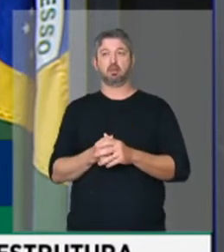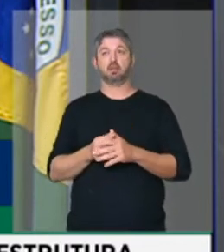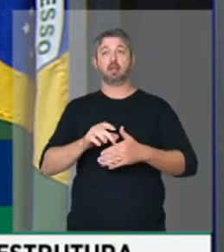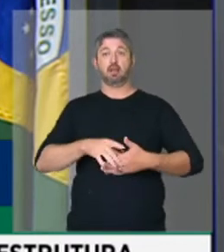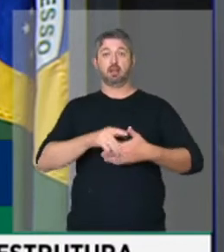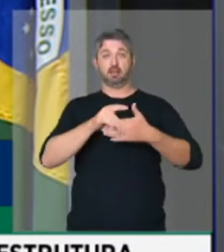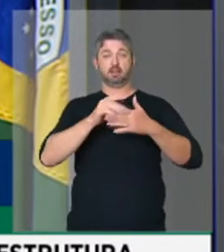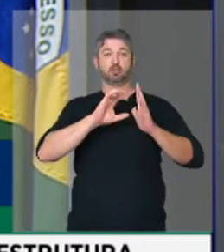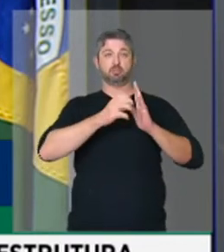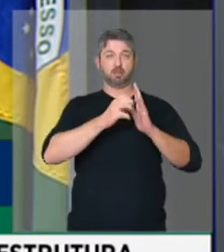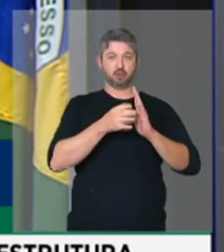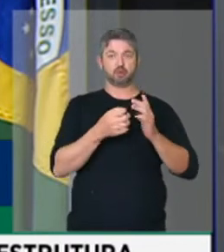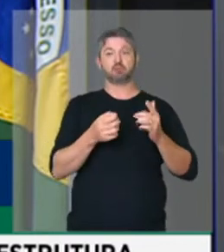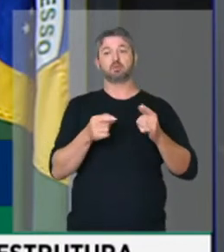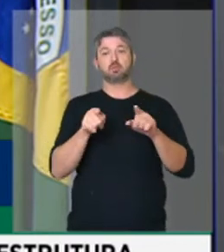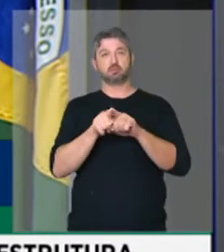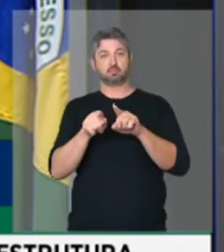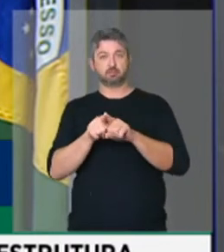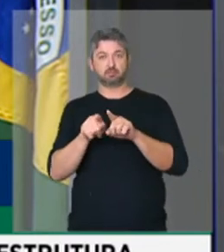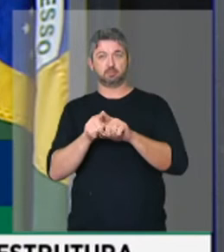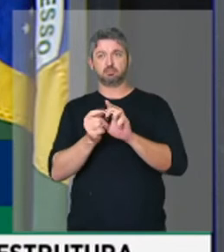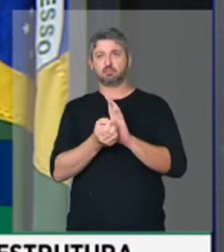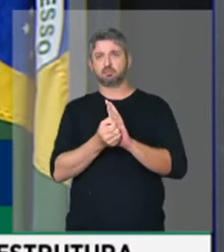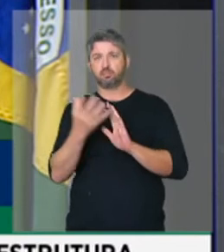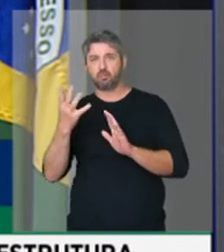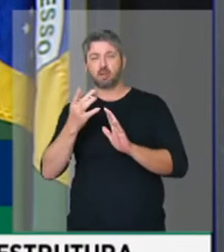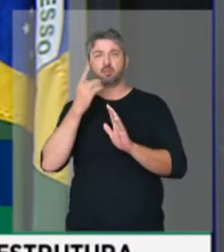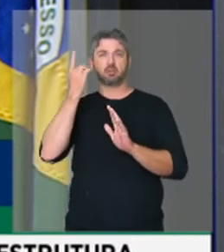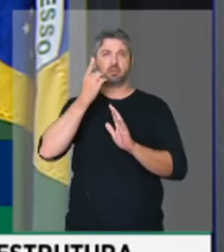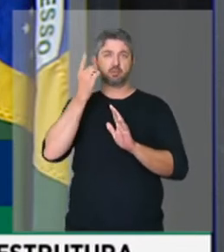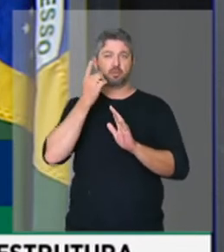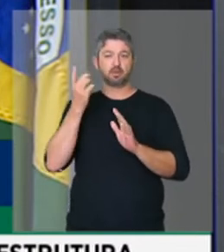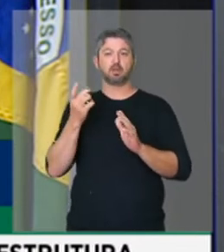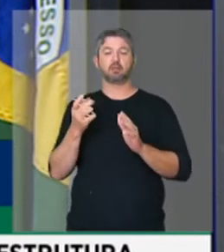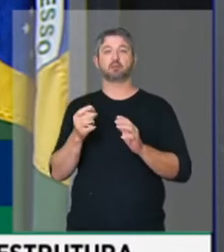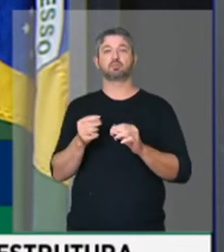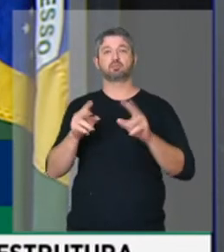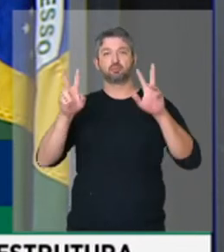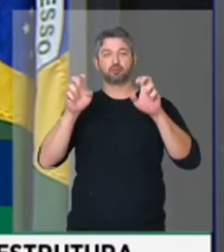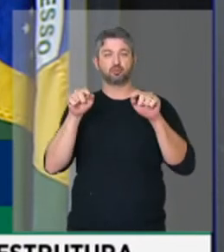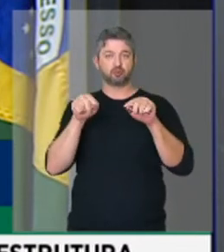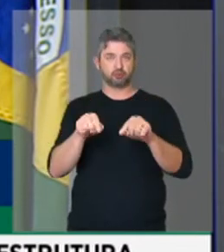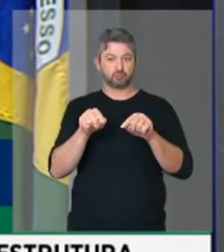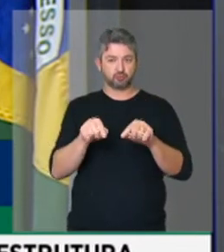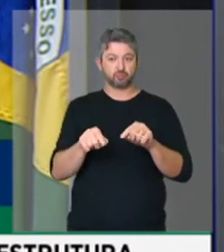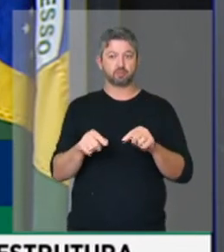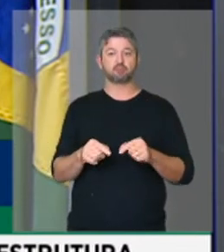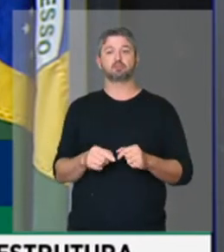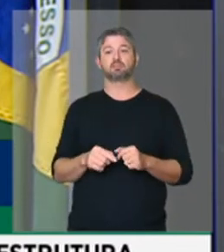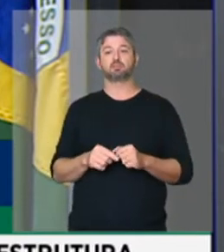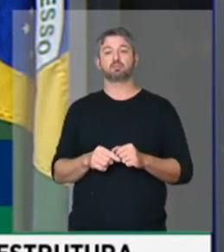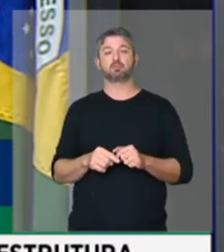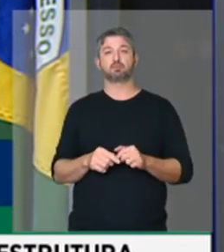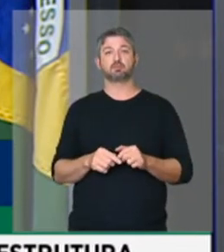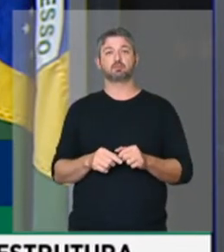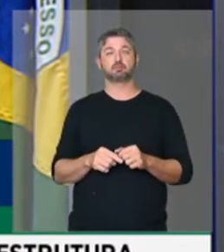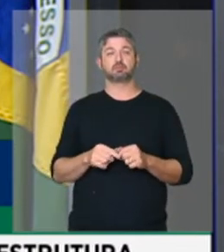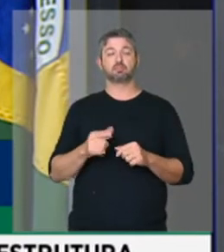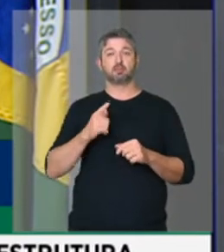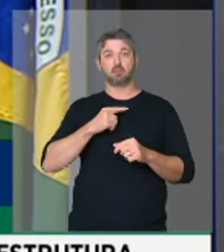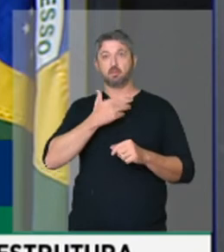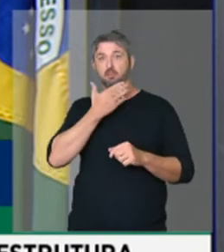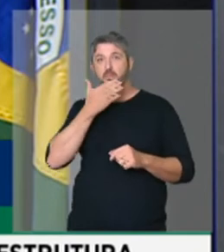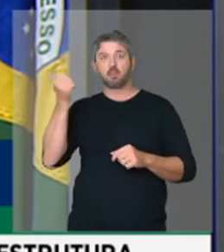lideranças partidárias como pelos inúmeros parlamentares que a essa questão se dedicaram, aprimoro aqui